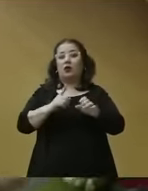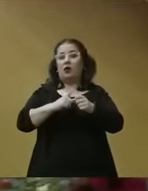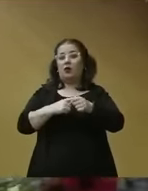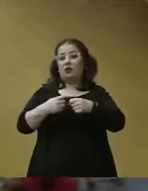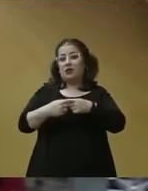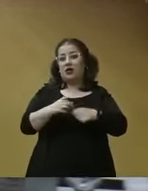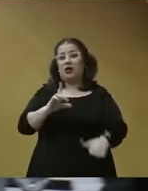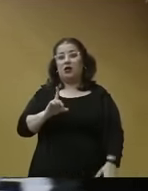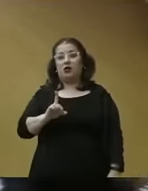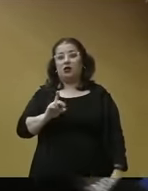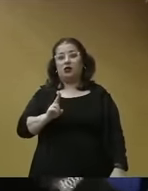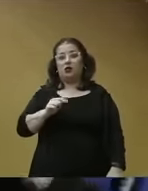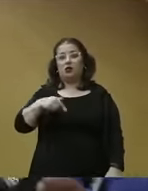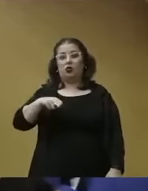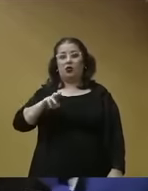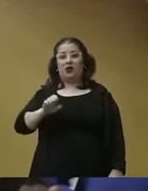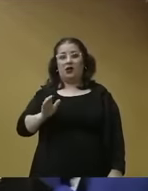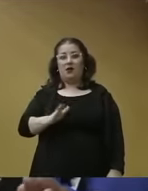de Janeiro.